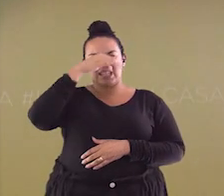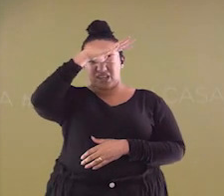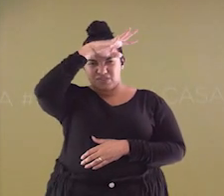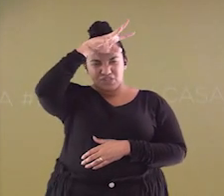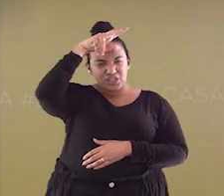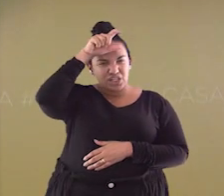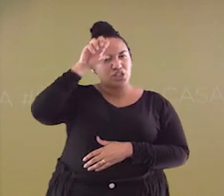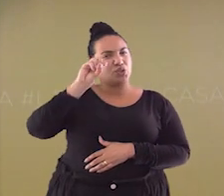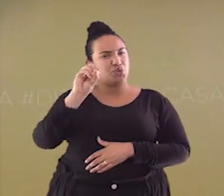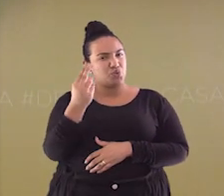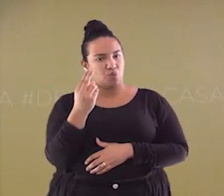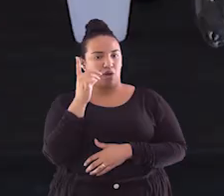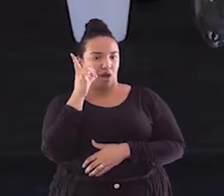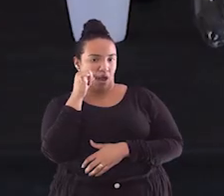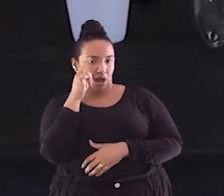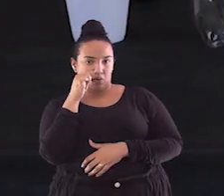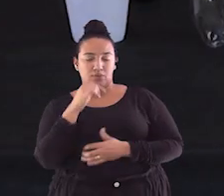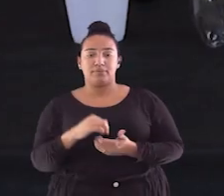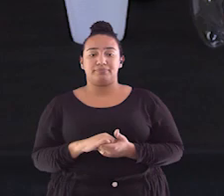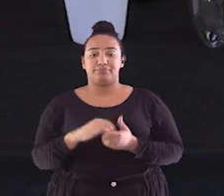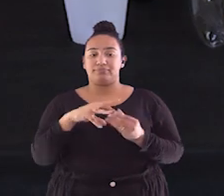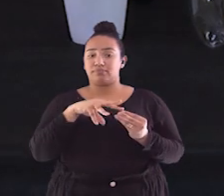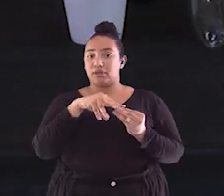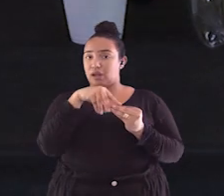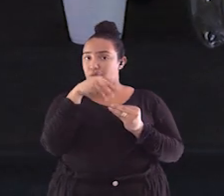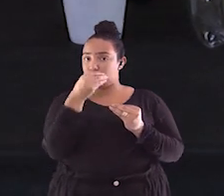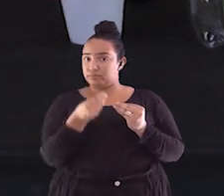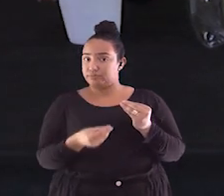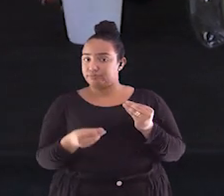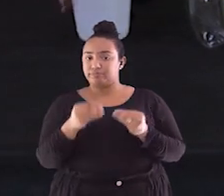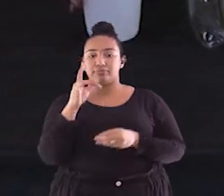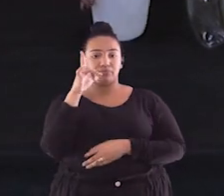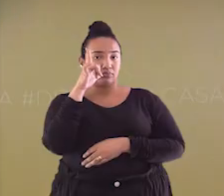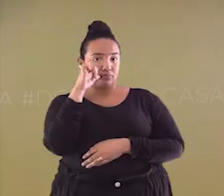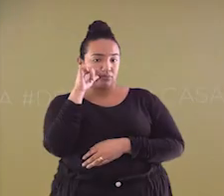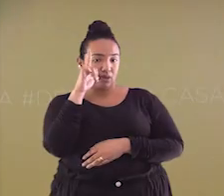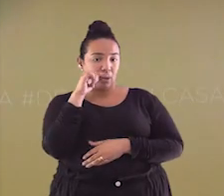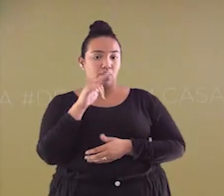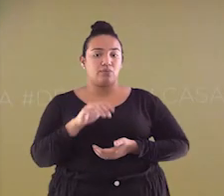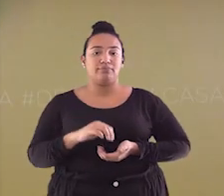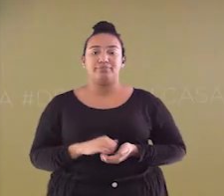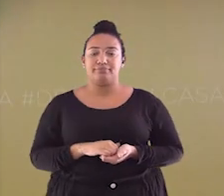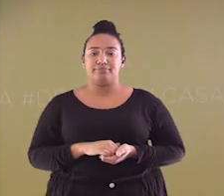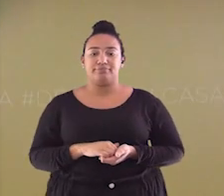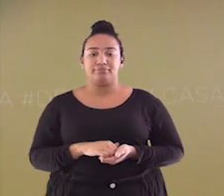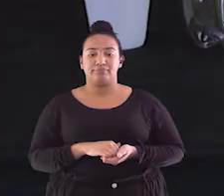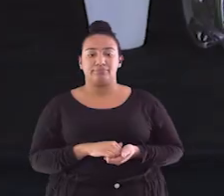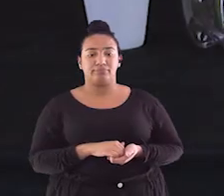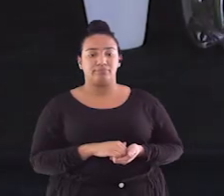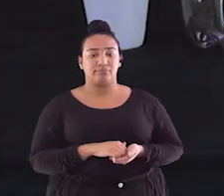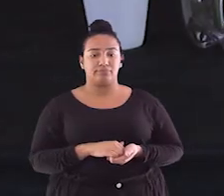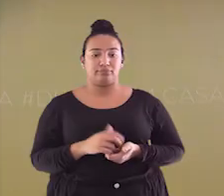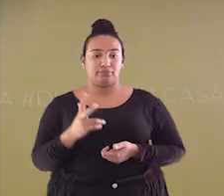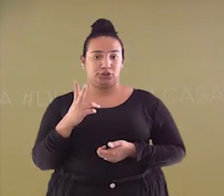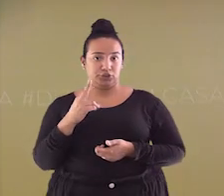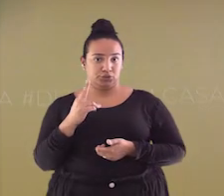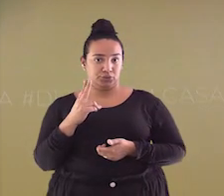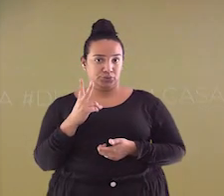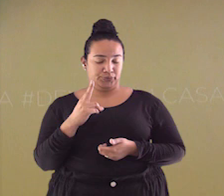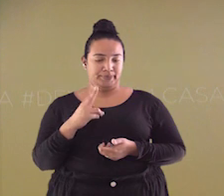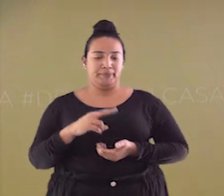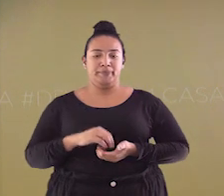ser até mesmo de água, algodão, água, que está aqui, e